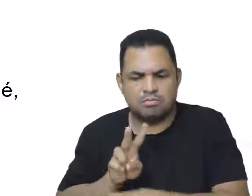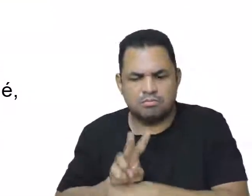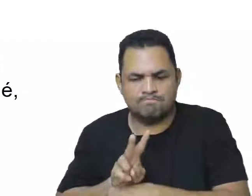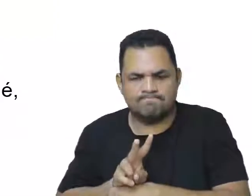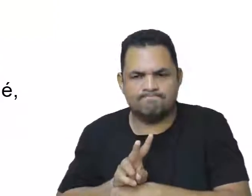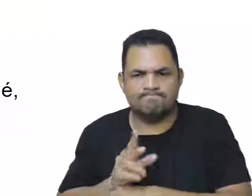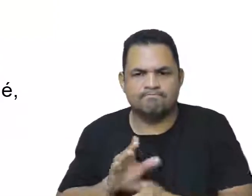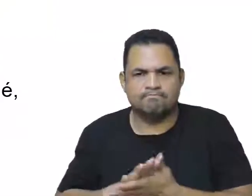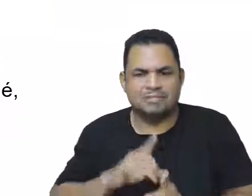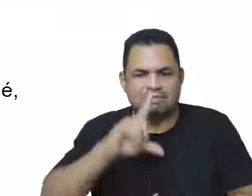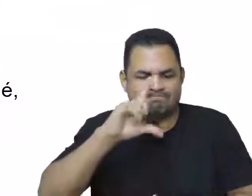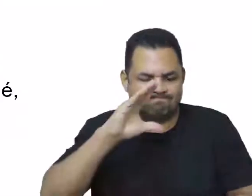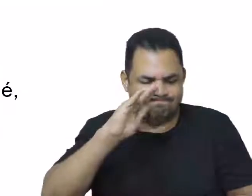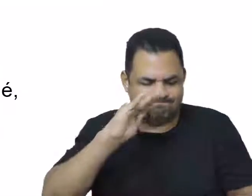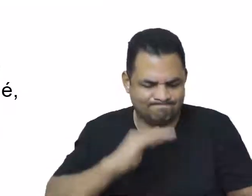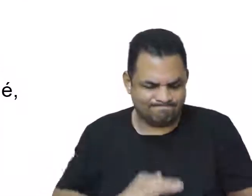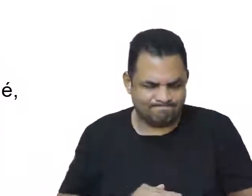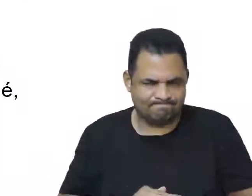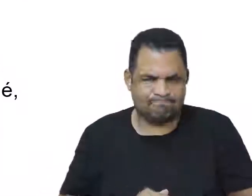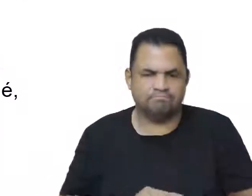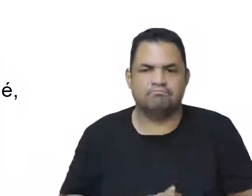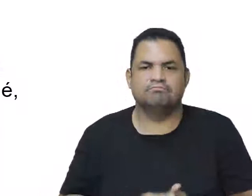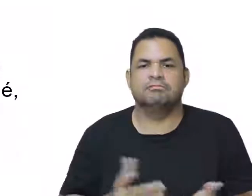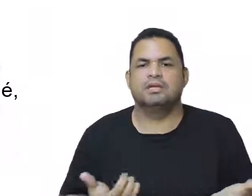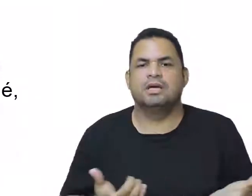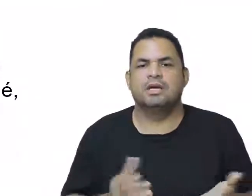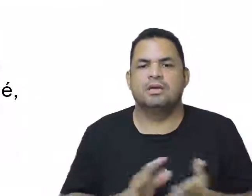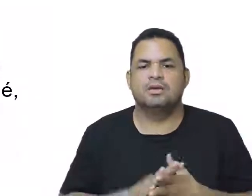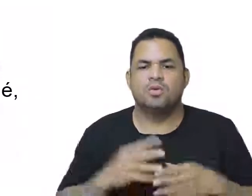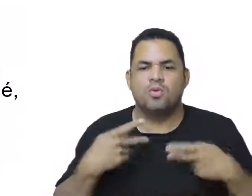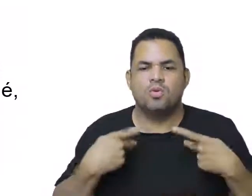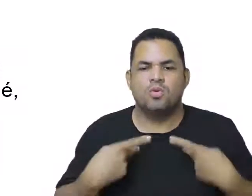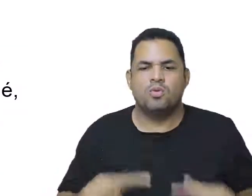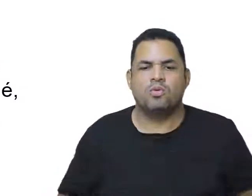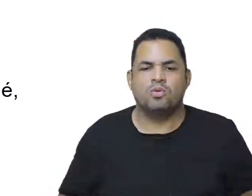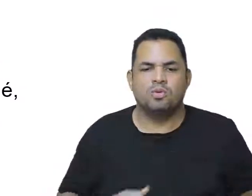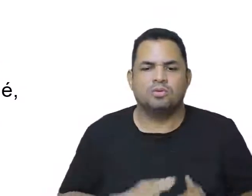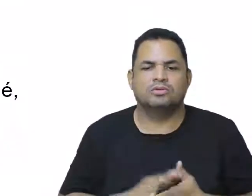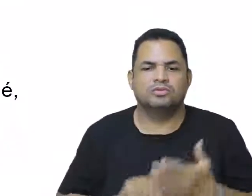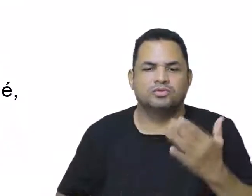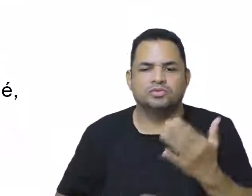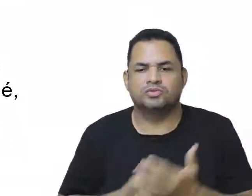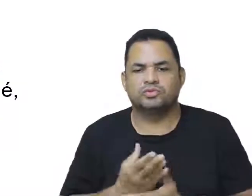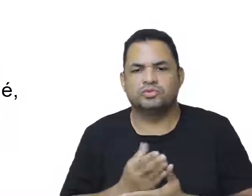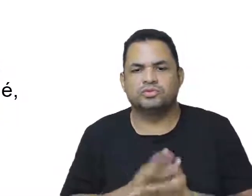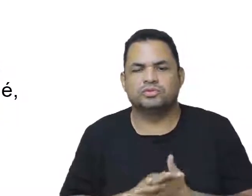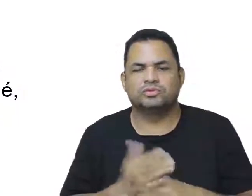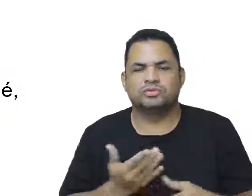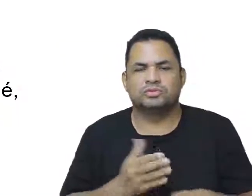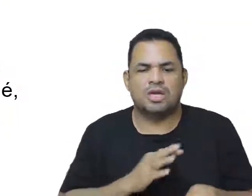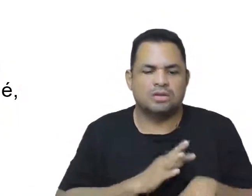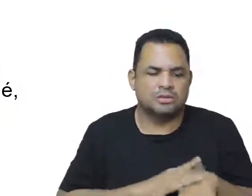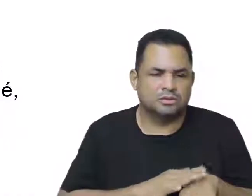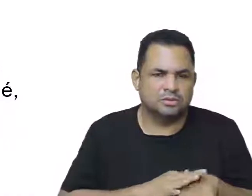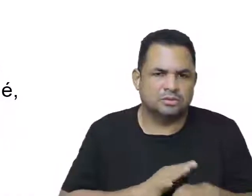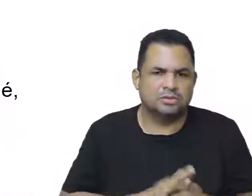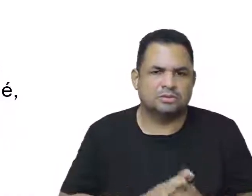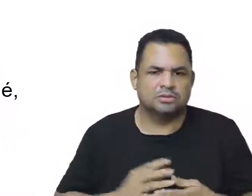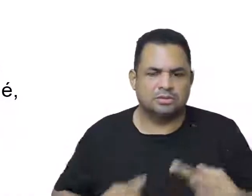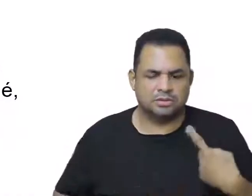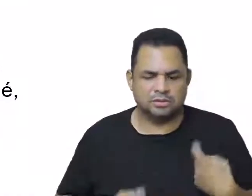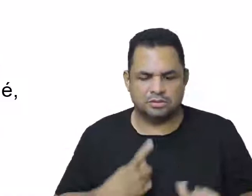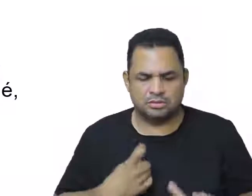que a gente fala baixo, aí sim o seu corpo está apto a algumas infecções superficiais. A gente tem uma bactéria